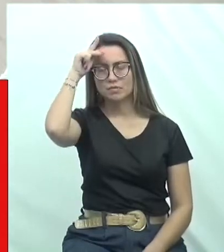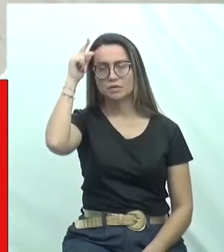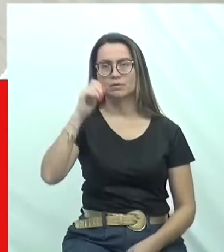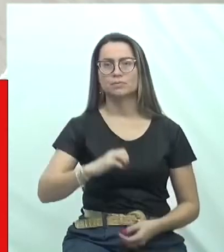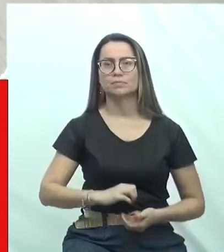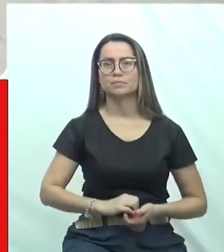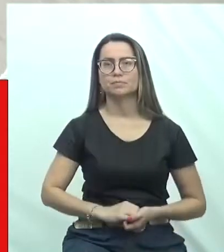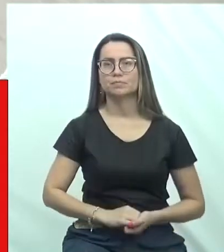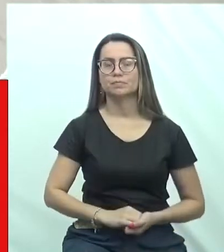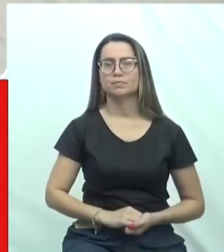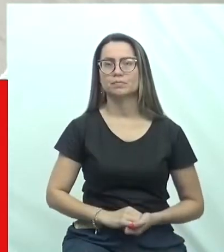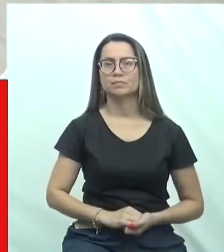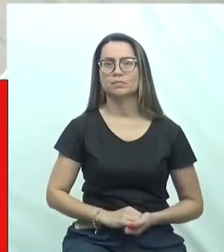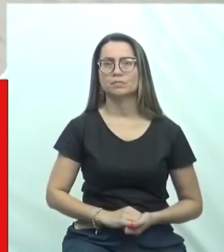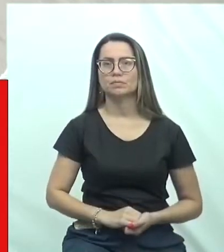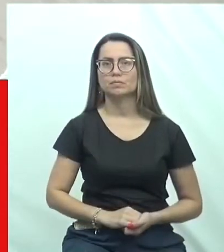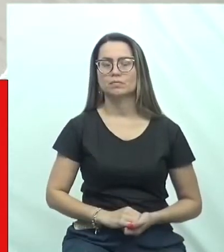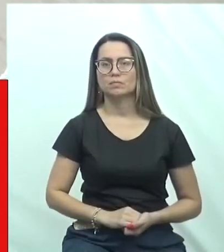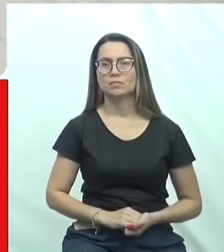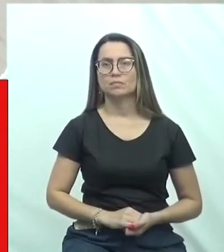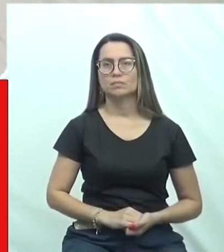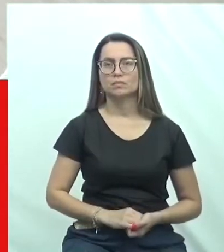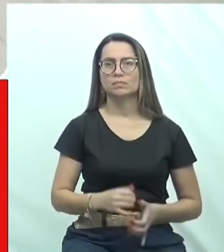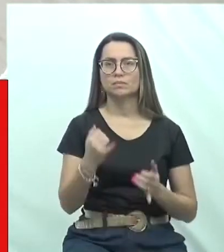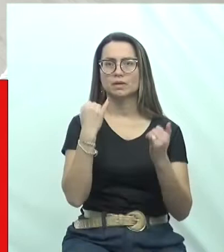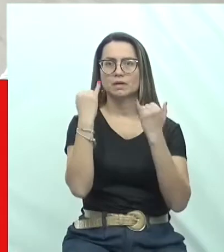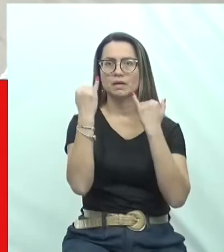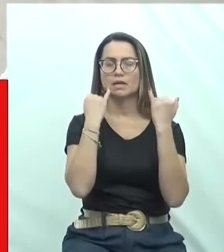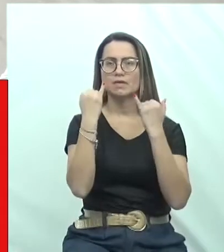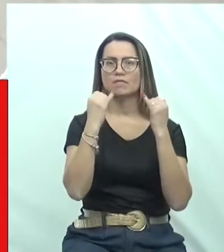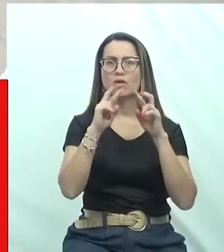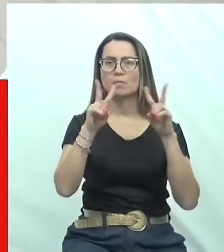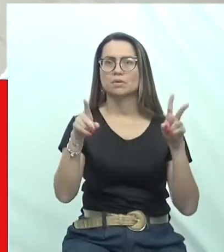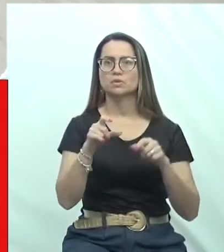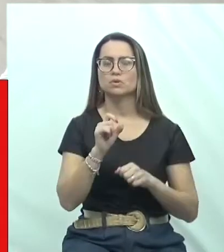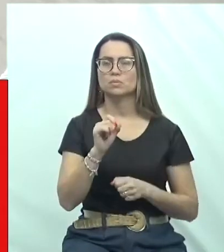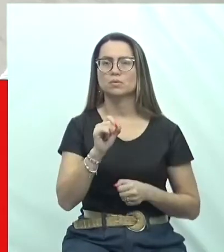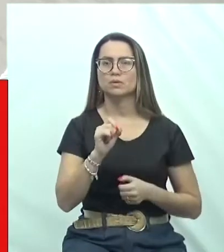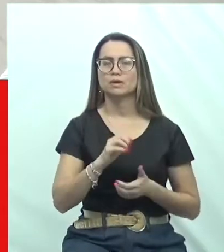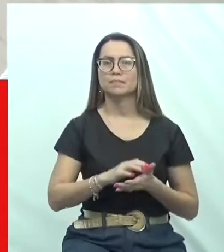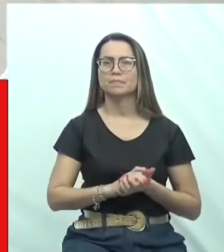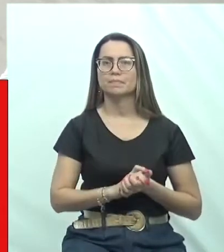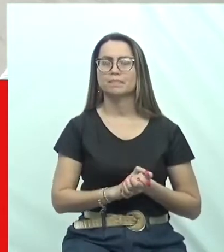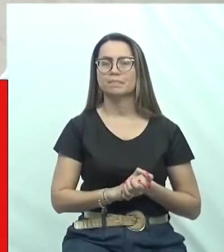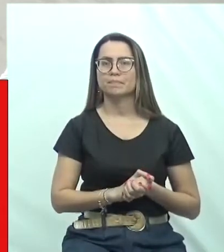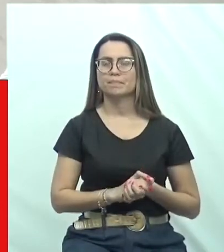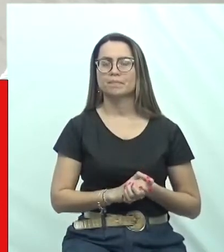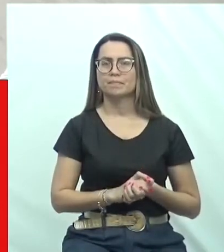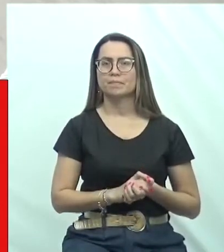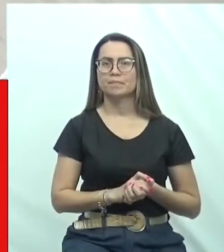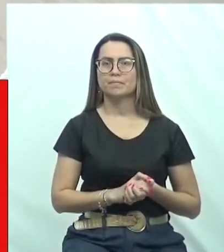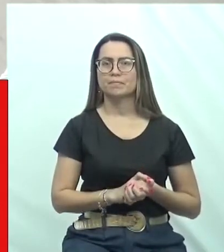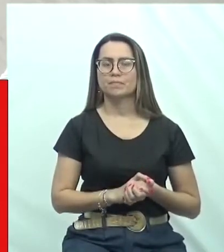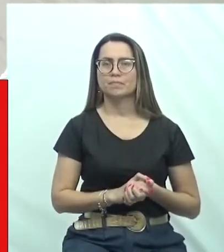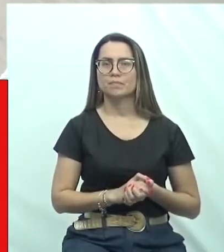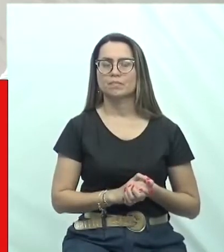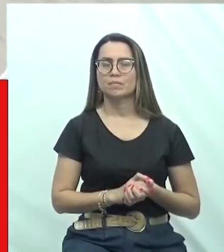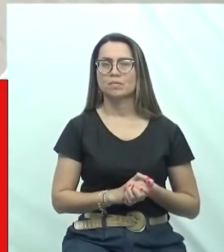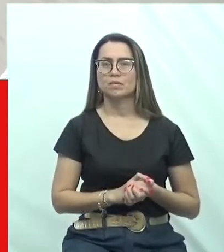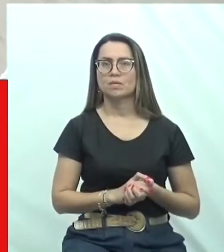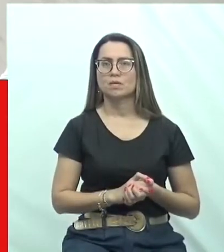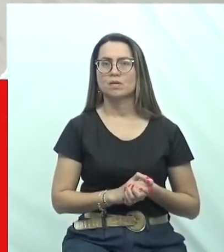Municipal para que informe a expectativa desta data